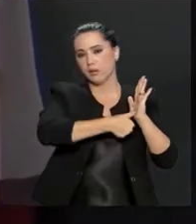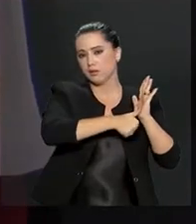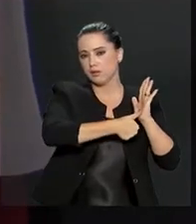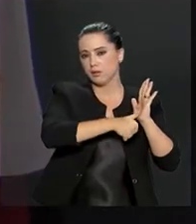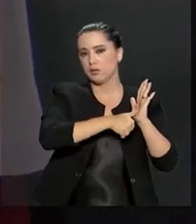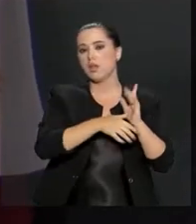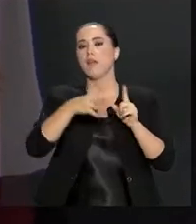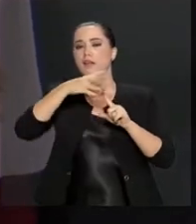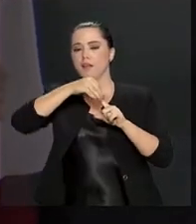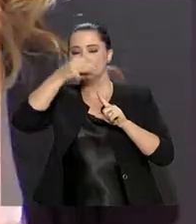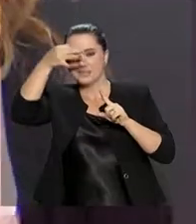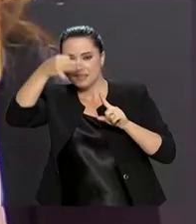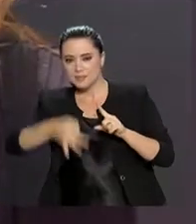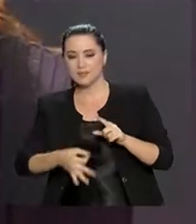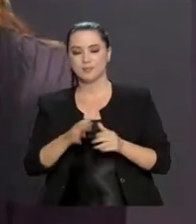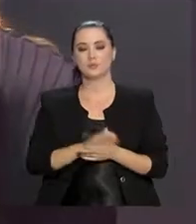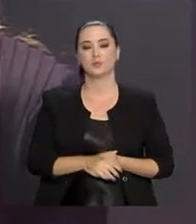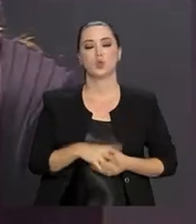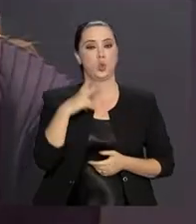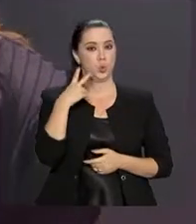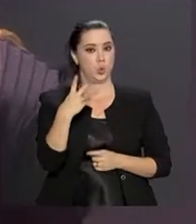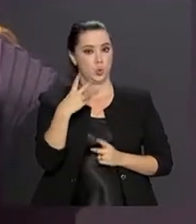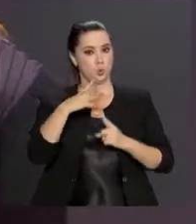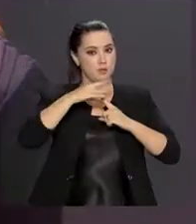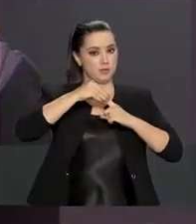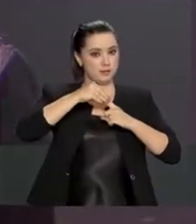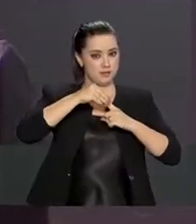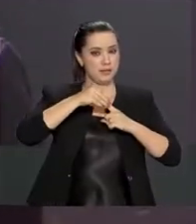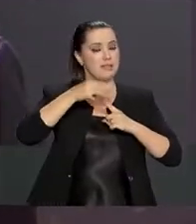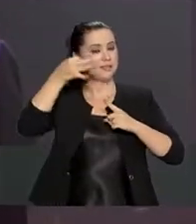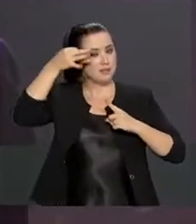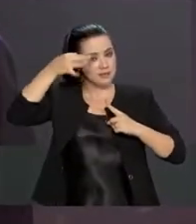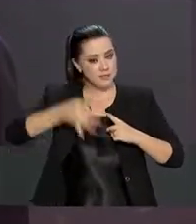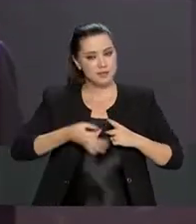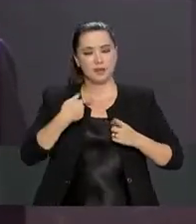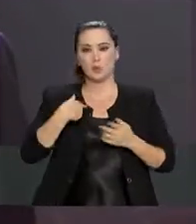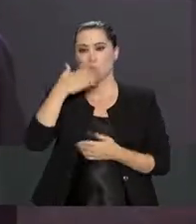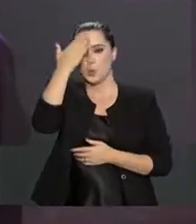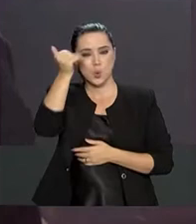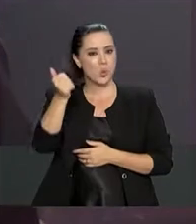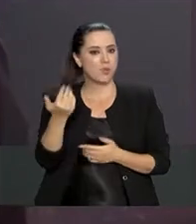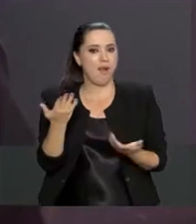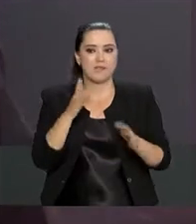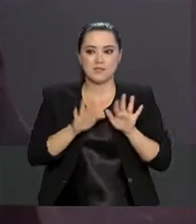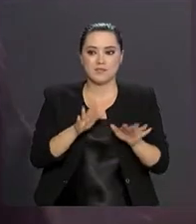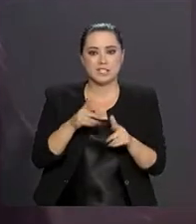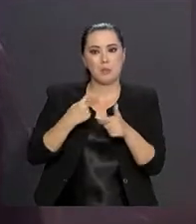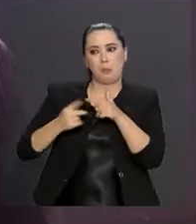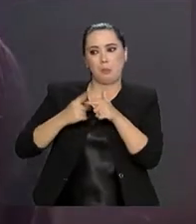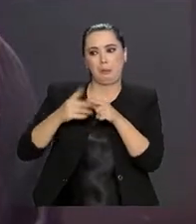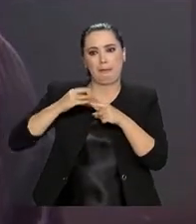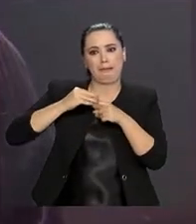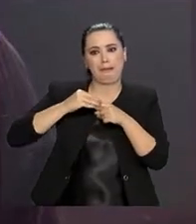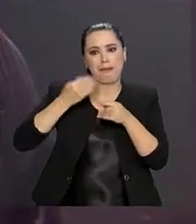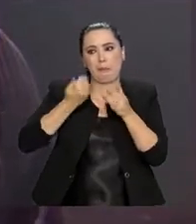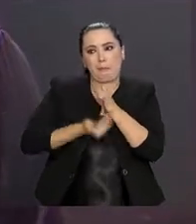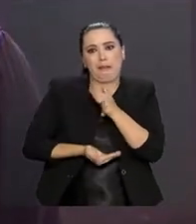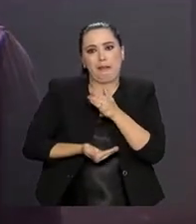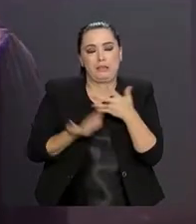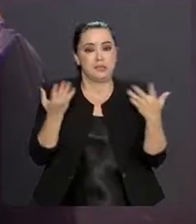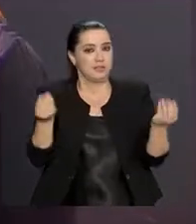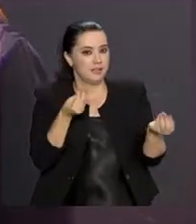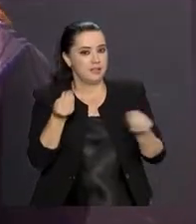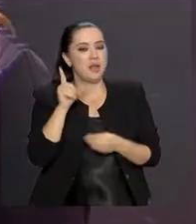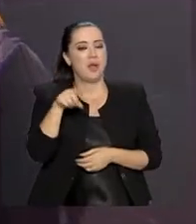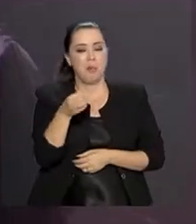canetas certas, é claro. Duas canetas justamente, né? Porque a gente nunca sabe o que vai acontecer. Às vezes a caneta falha ou perde a tinta, então